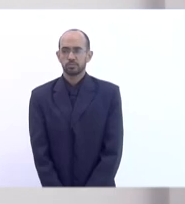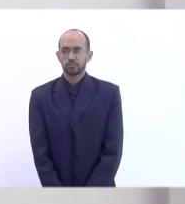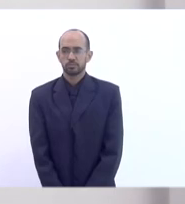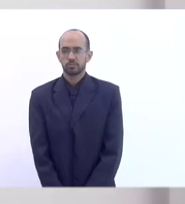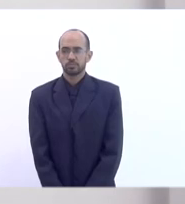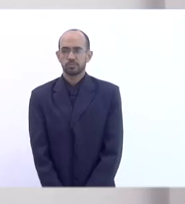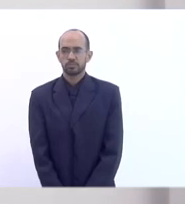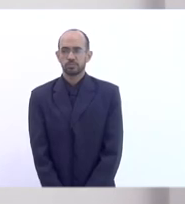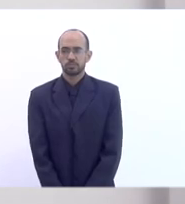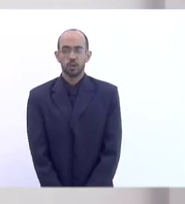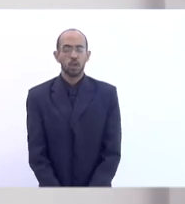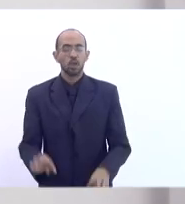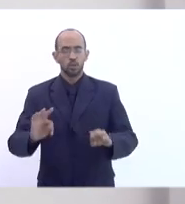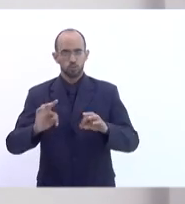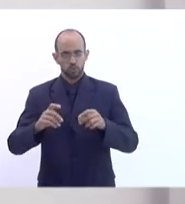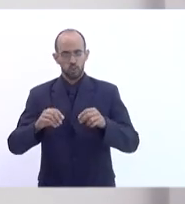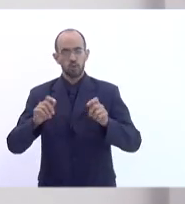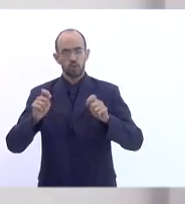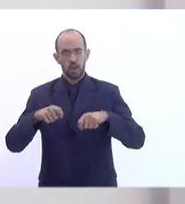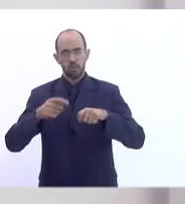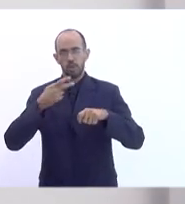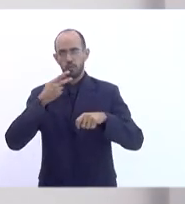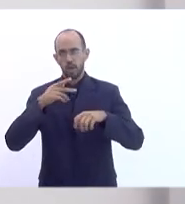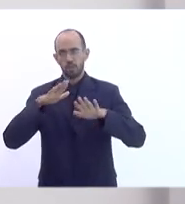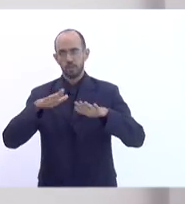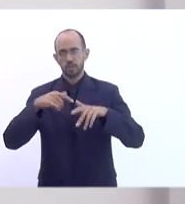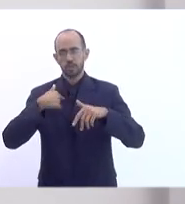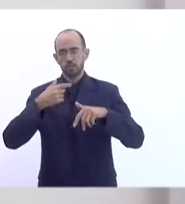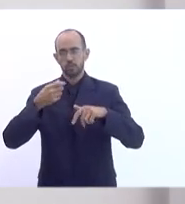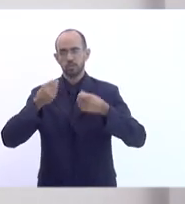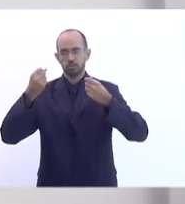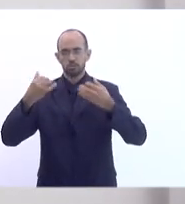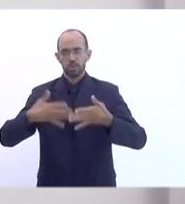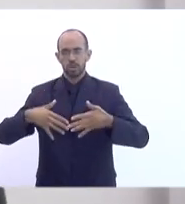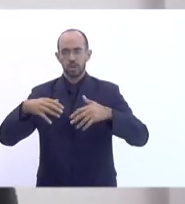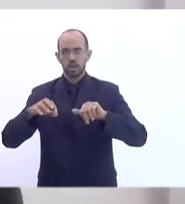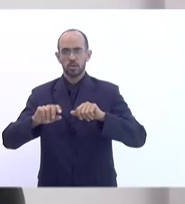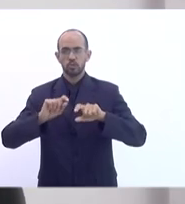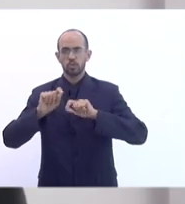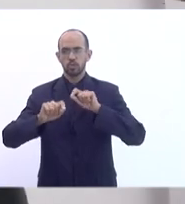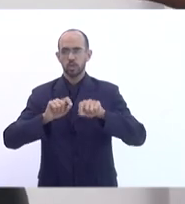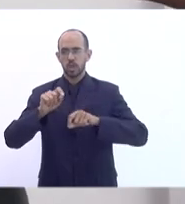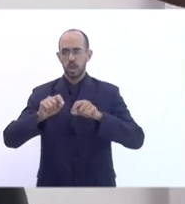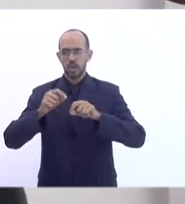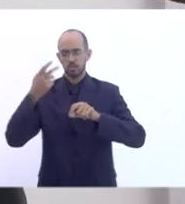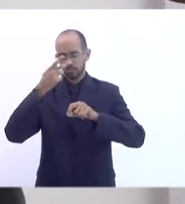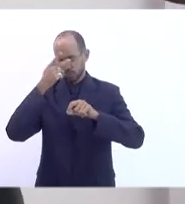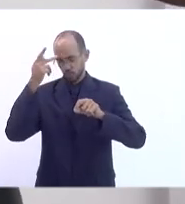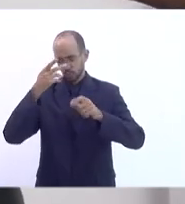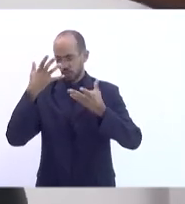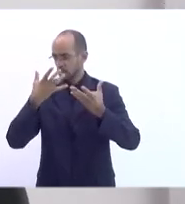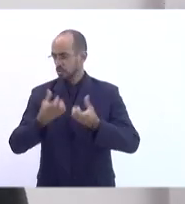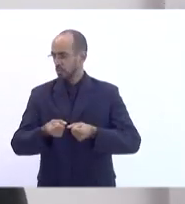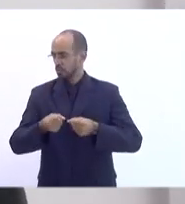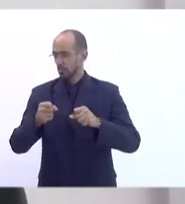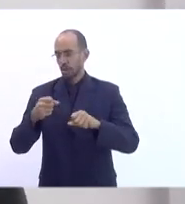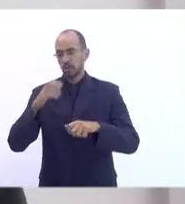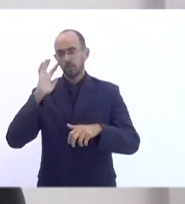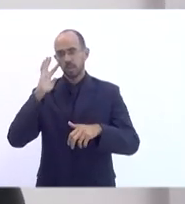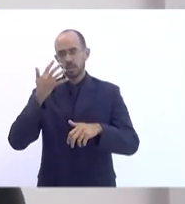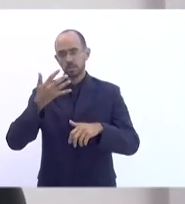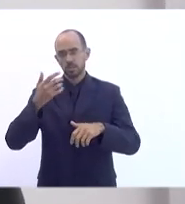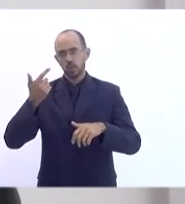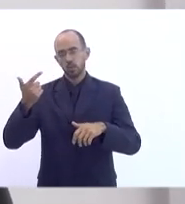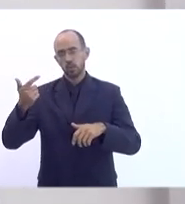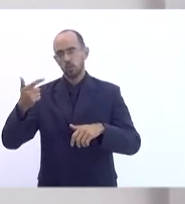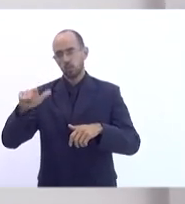e não todos vão poder falar eu tô falando Tecnicamente as pessoas que receberam um tipo de sentença e